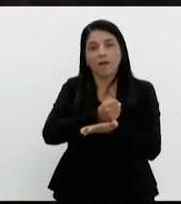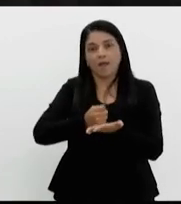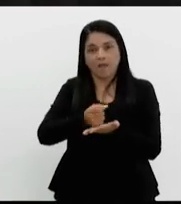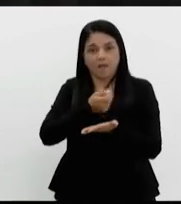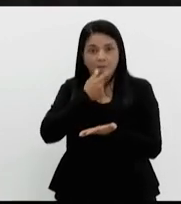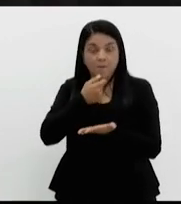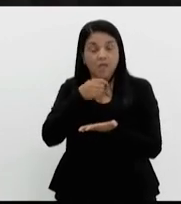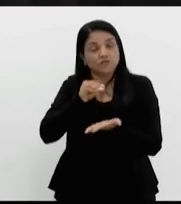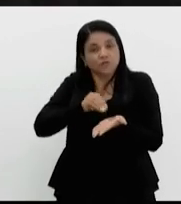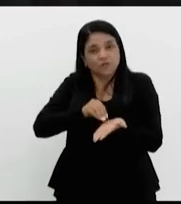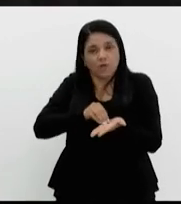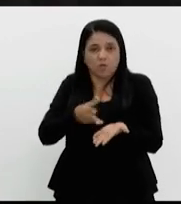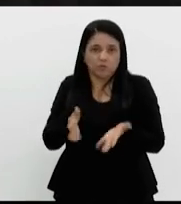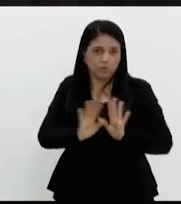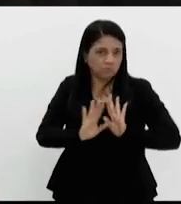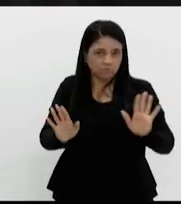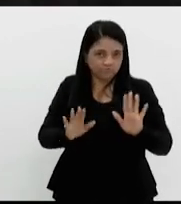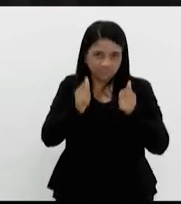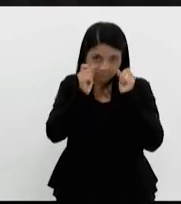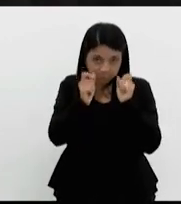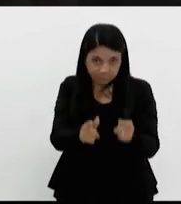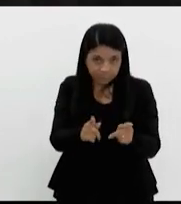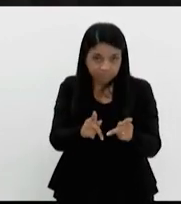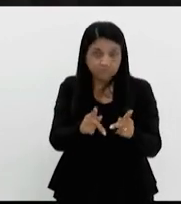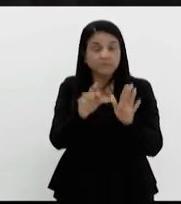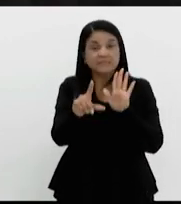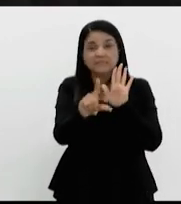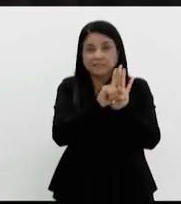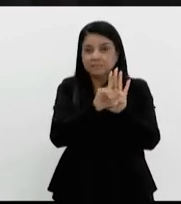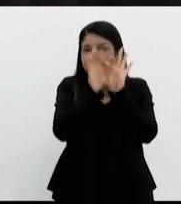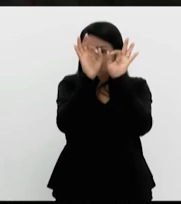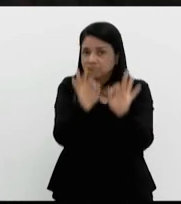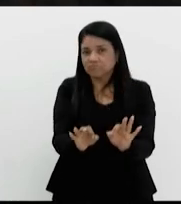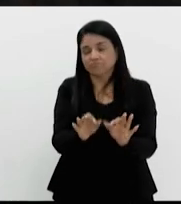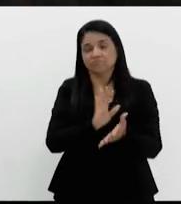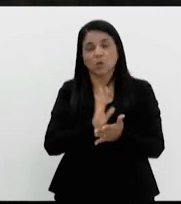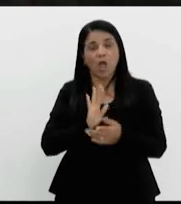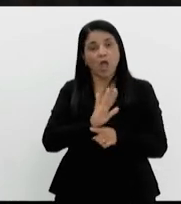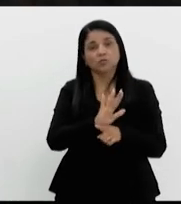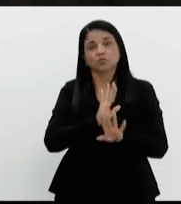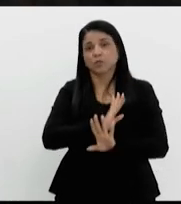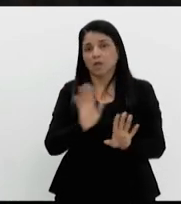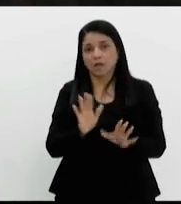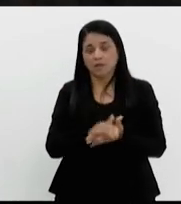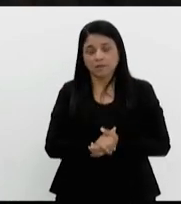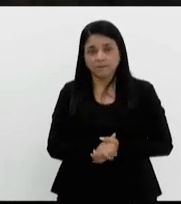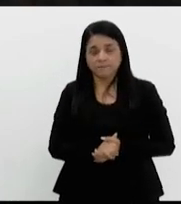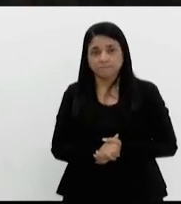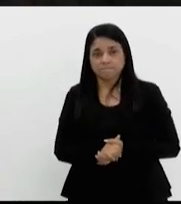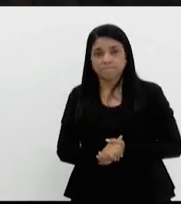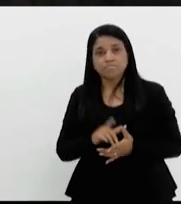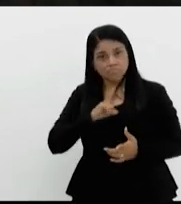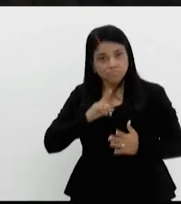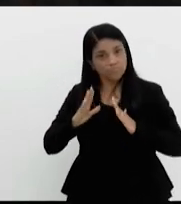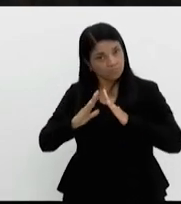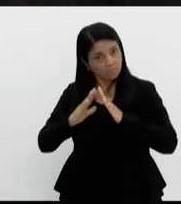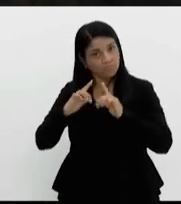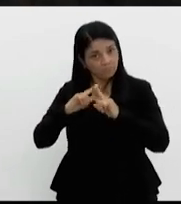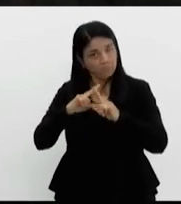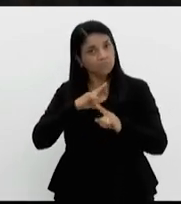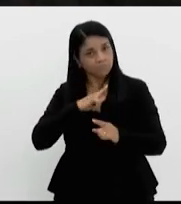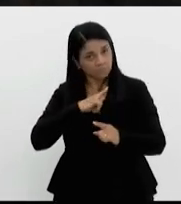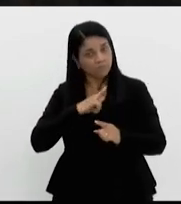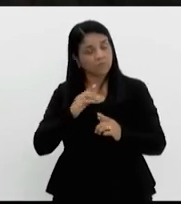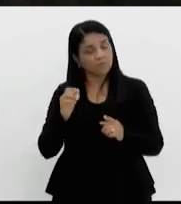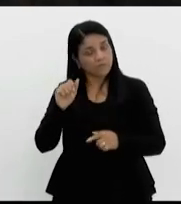que falta, então está aí. Eu quero ajudar para comprar. Temos igrejas que podem fazer